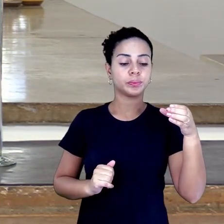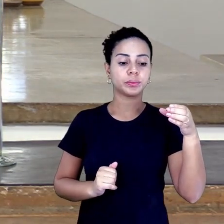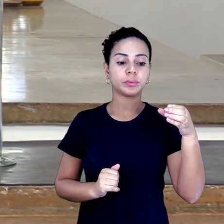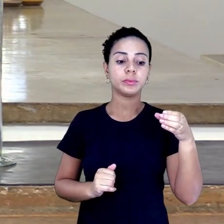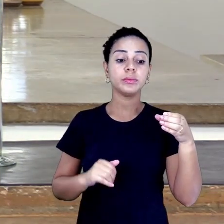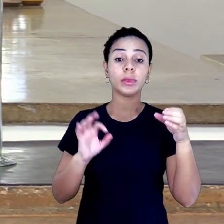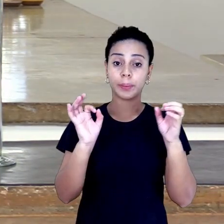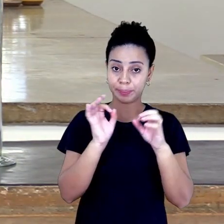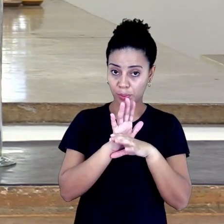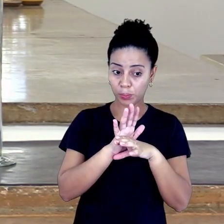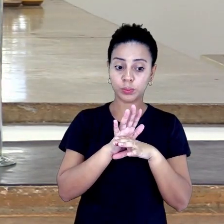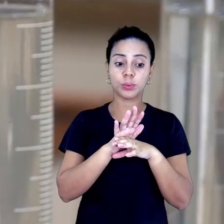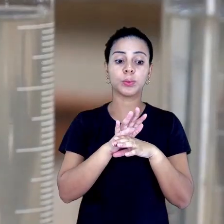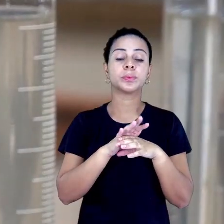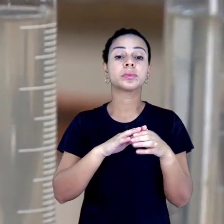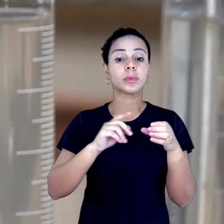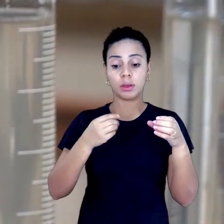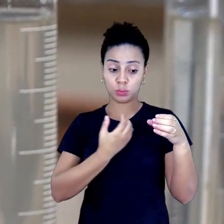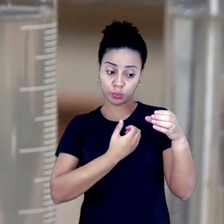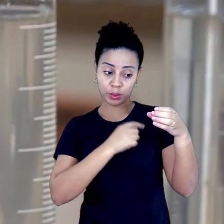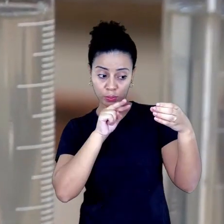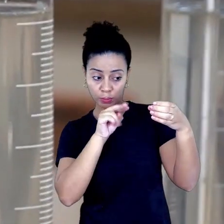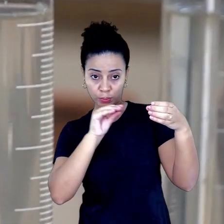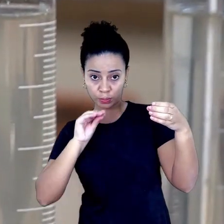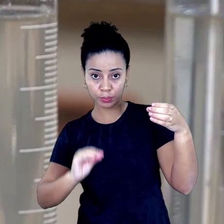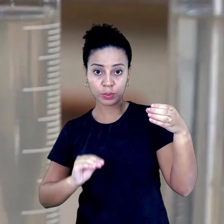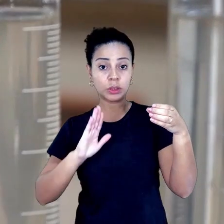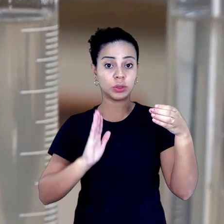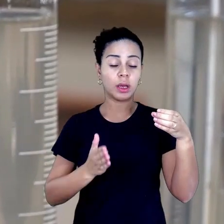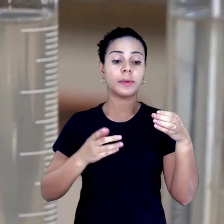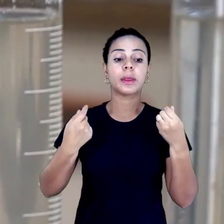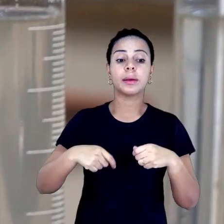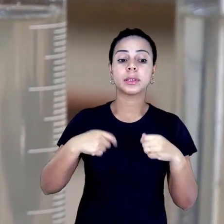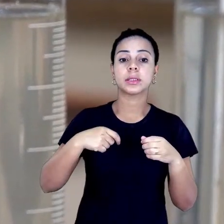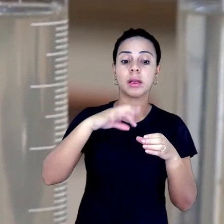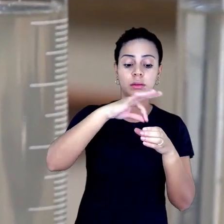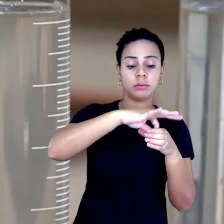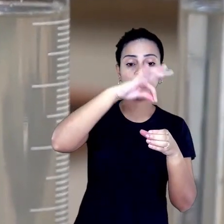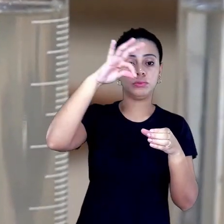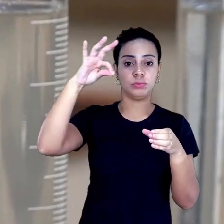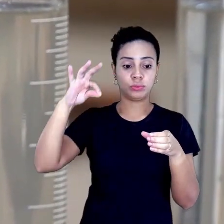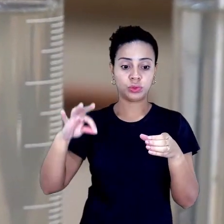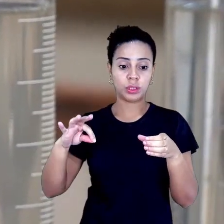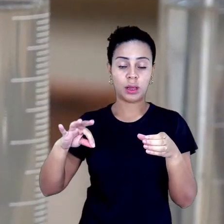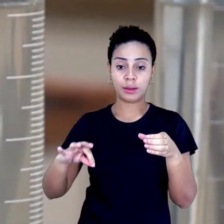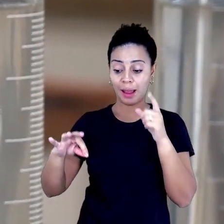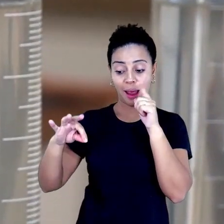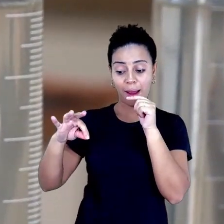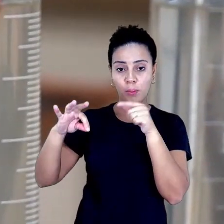equilíbrio. Assim que uma dada leitura for efetuada, retirar o densímetro da dispersão e colocá-lo em